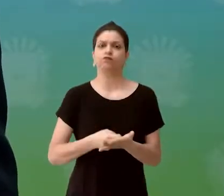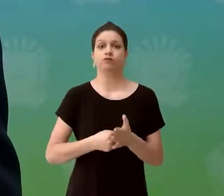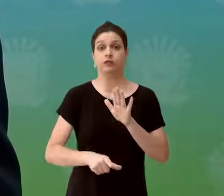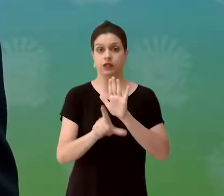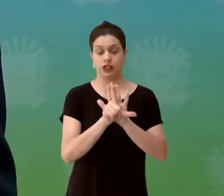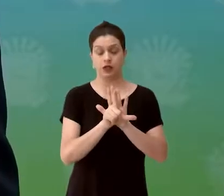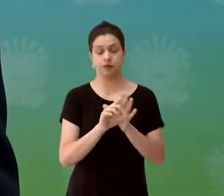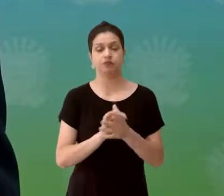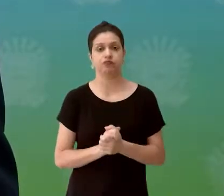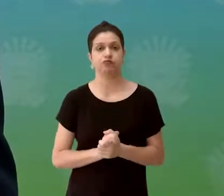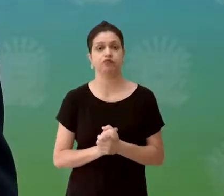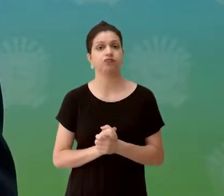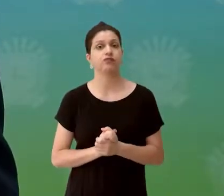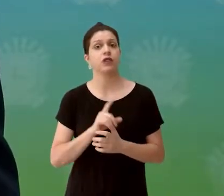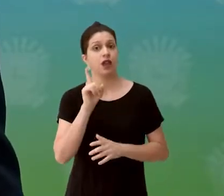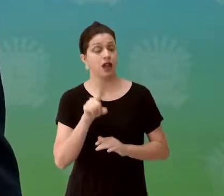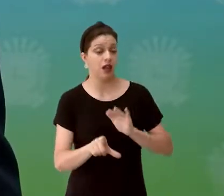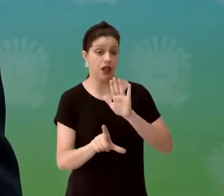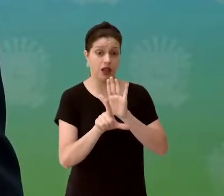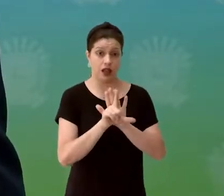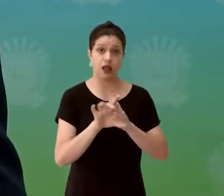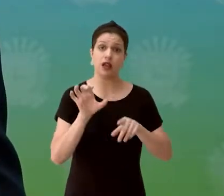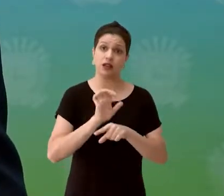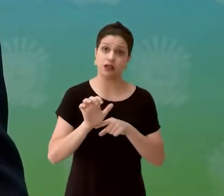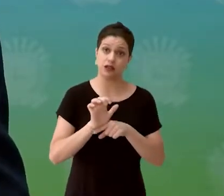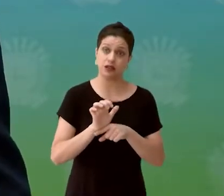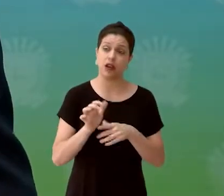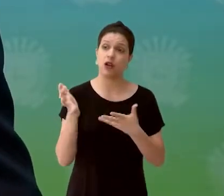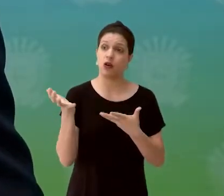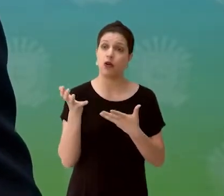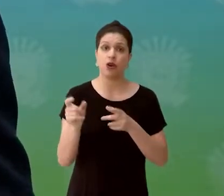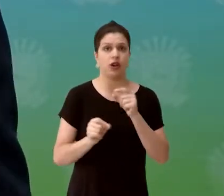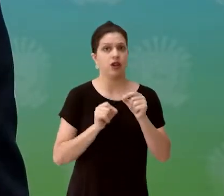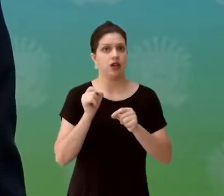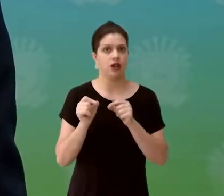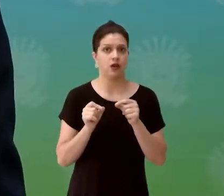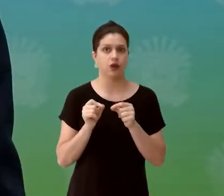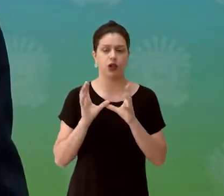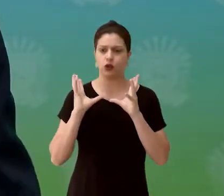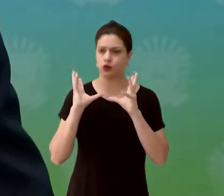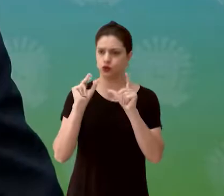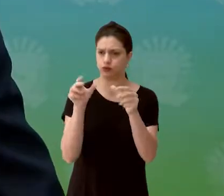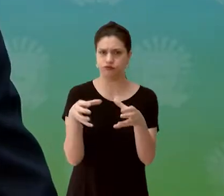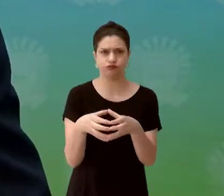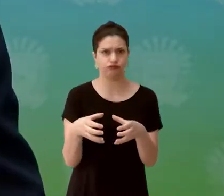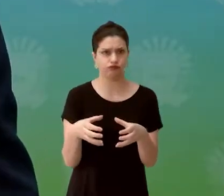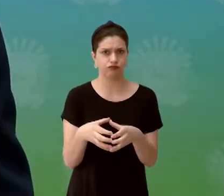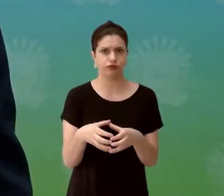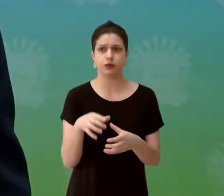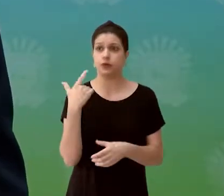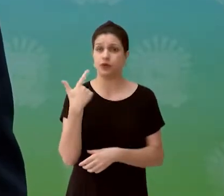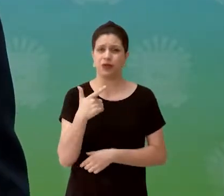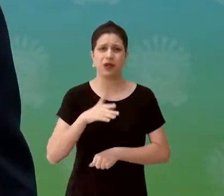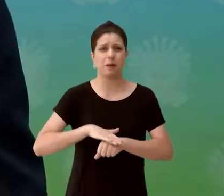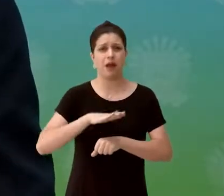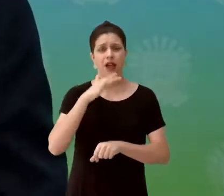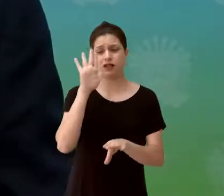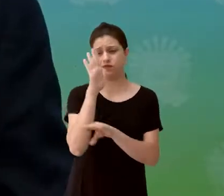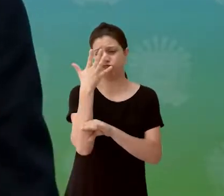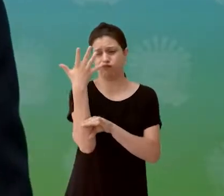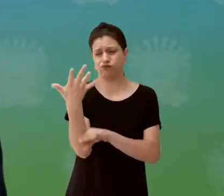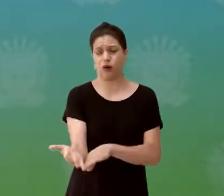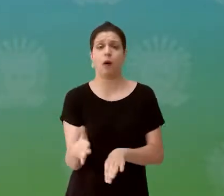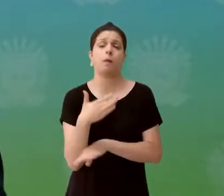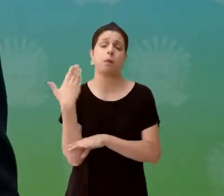lei estadual, ela visa garantir a preservação de todo esse complexo, que não haja mais desmatamento. Só tem um